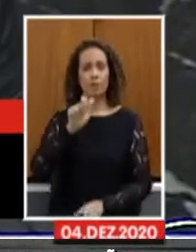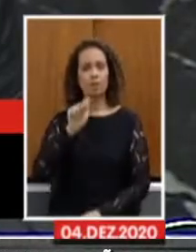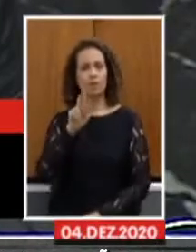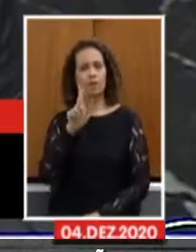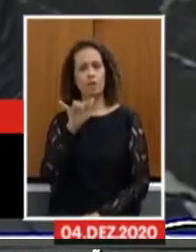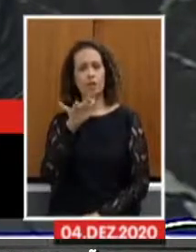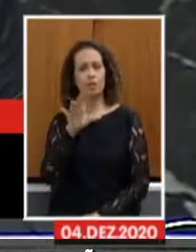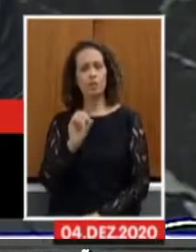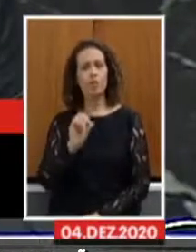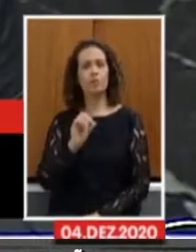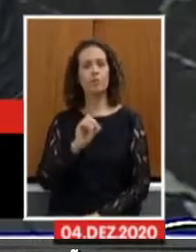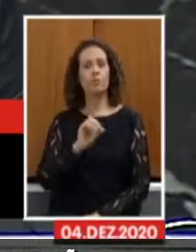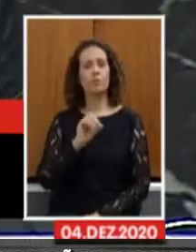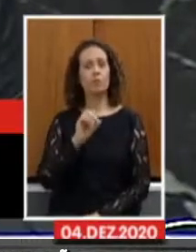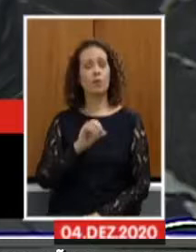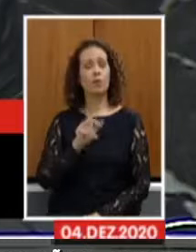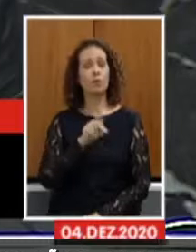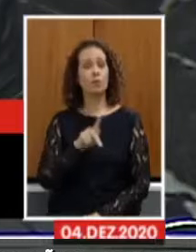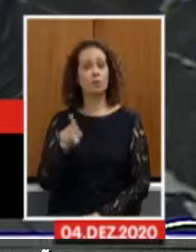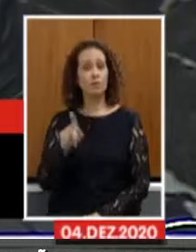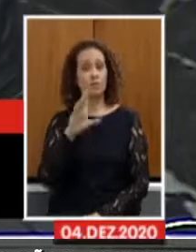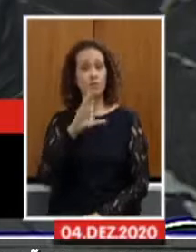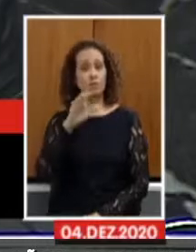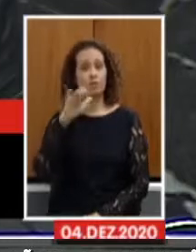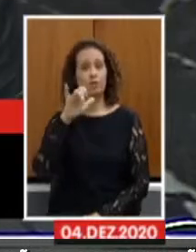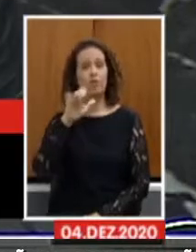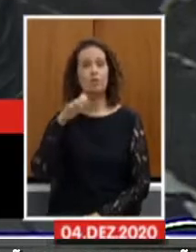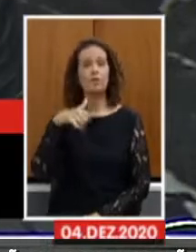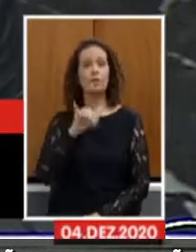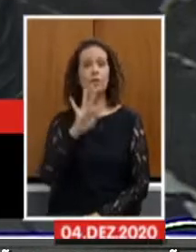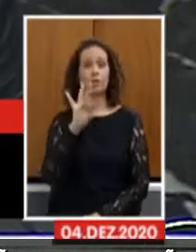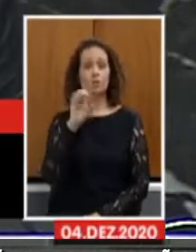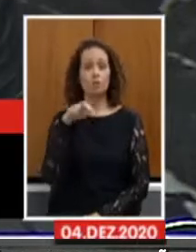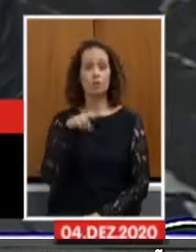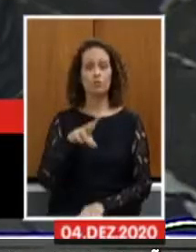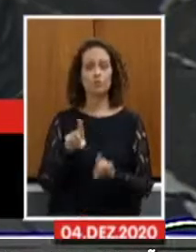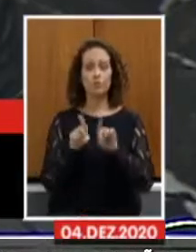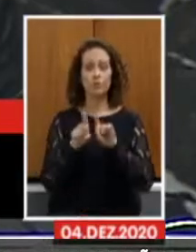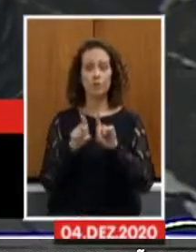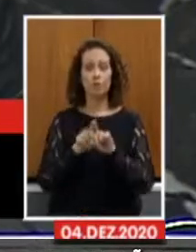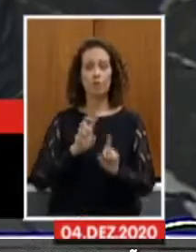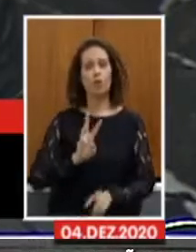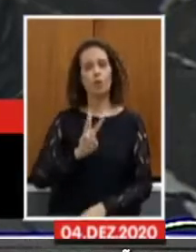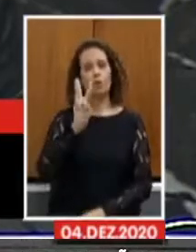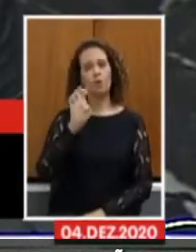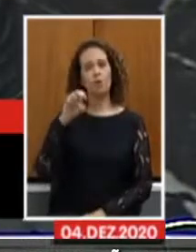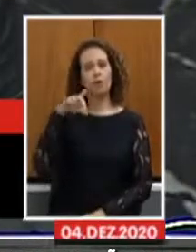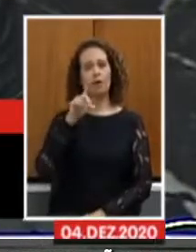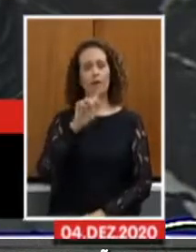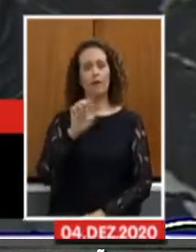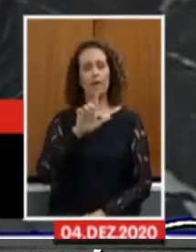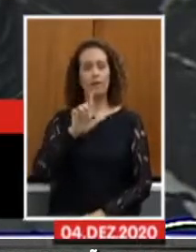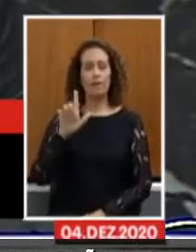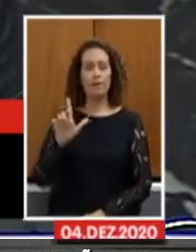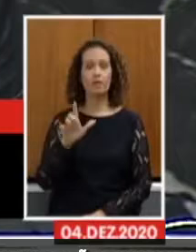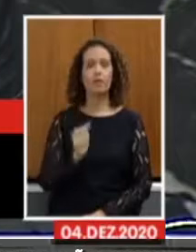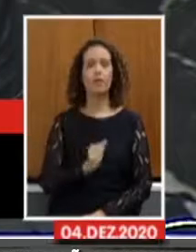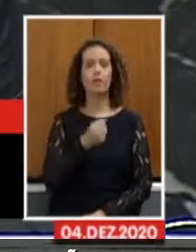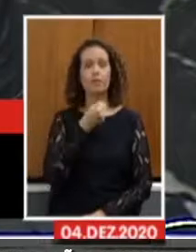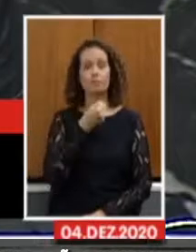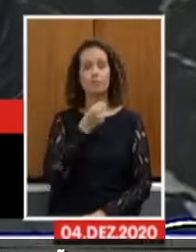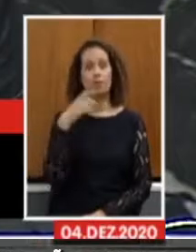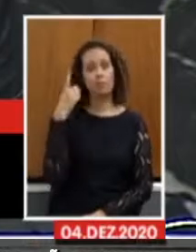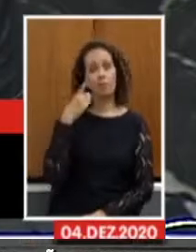Oswaldo Lopes, professor Cleiton, professor Irineu, professor Wendel Mesquita, Raul Melém, repórter Rafael Martins, Roberto Andrade, a